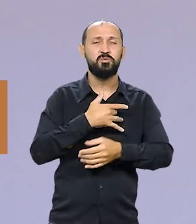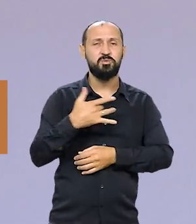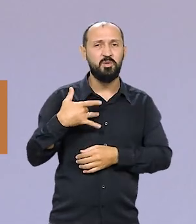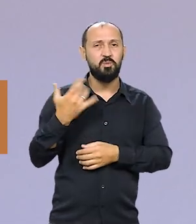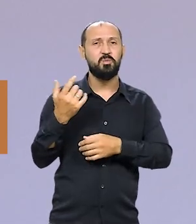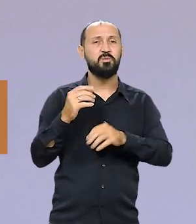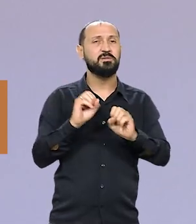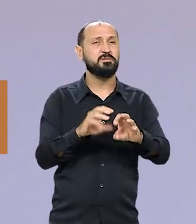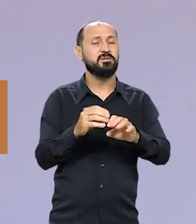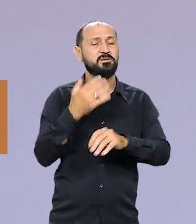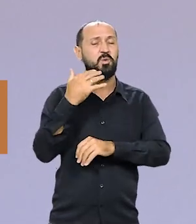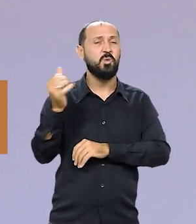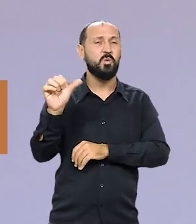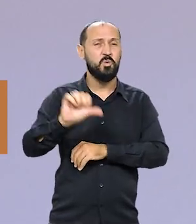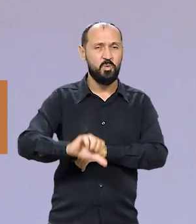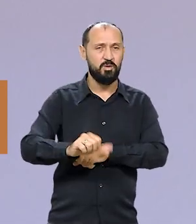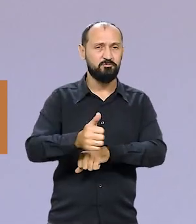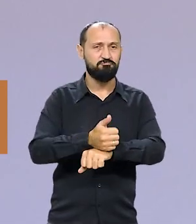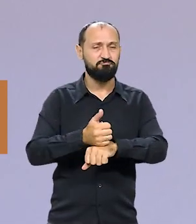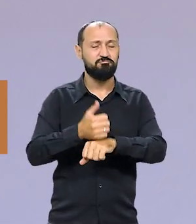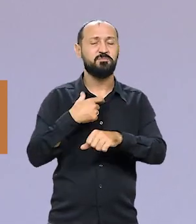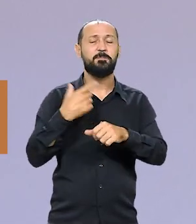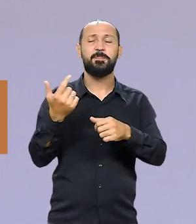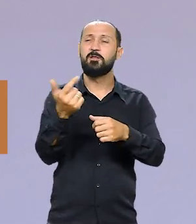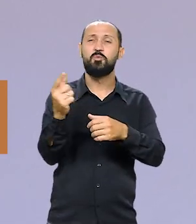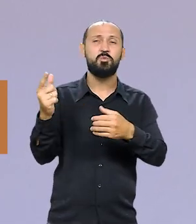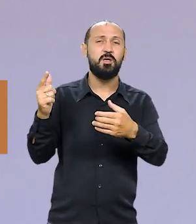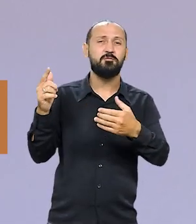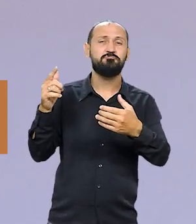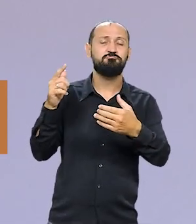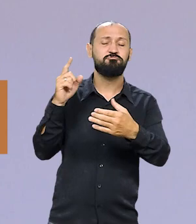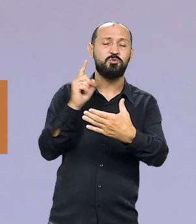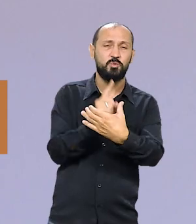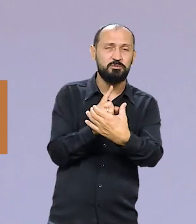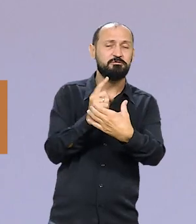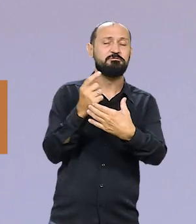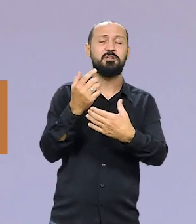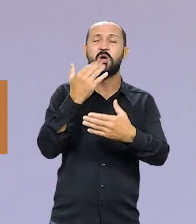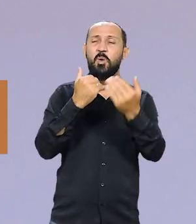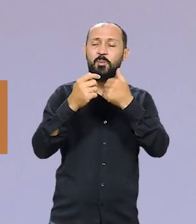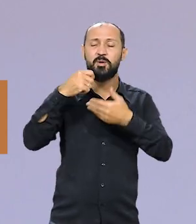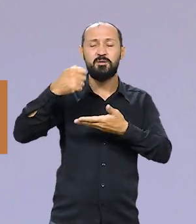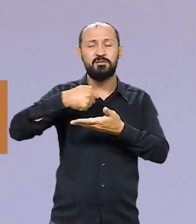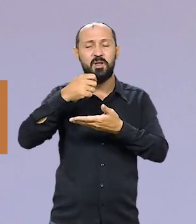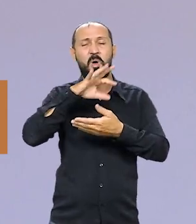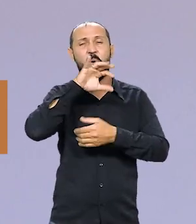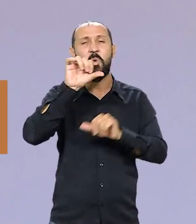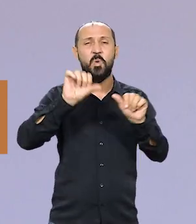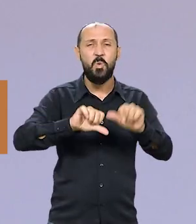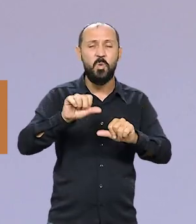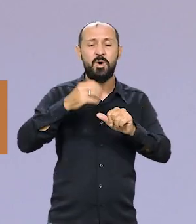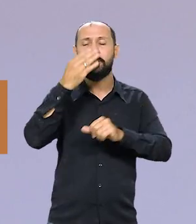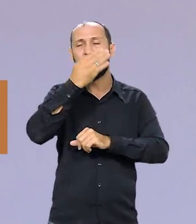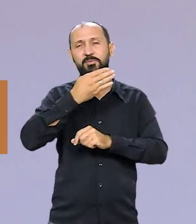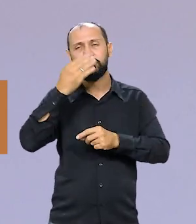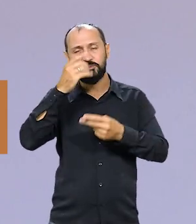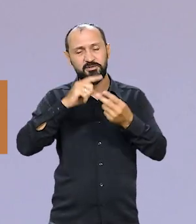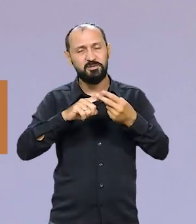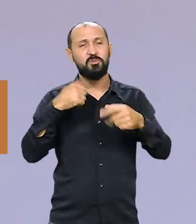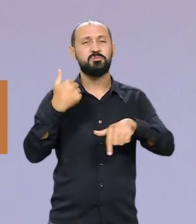qualidade, né? Não inclusiva, má alimentação, trabalho infantil,